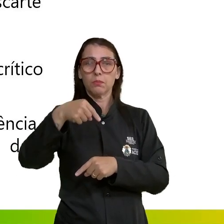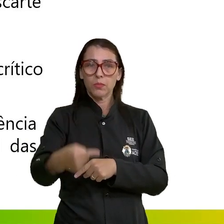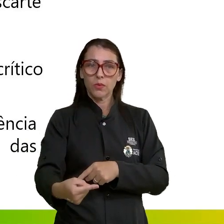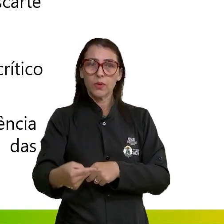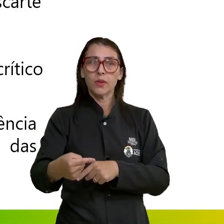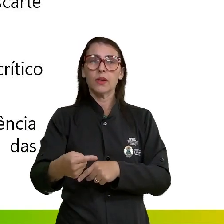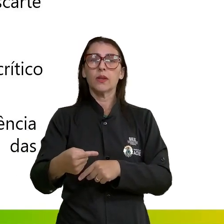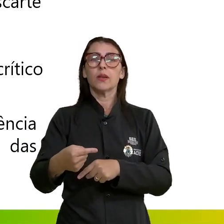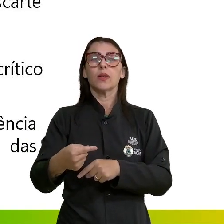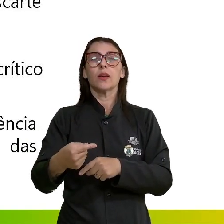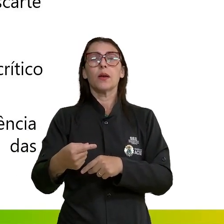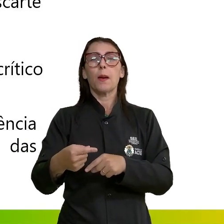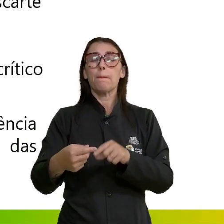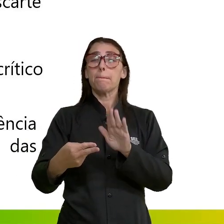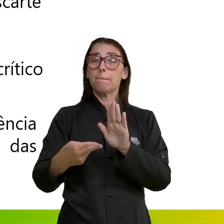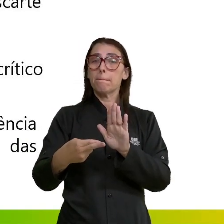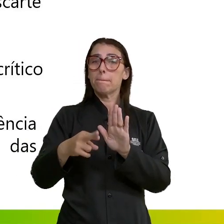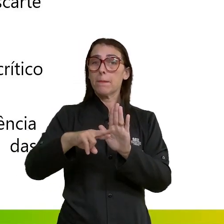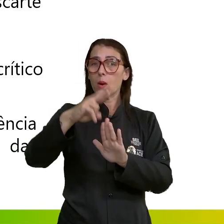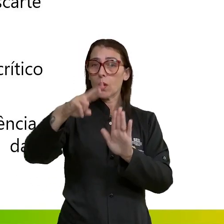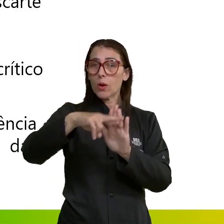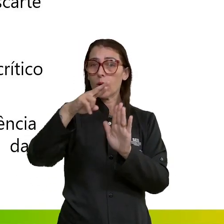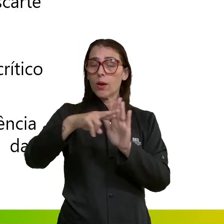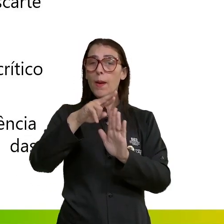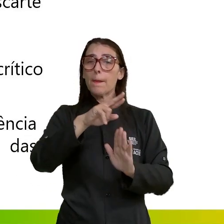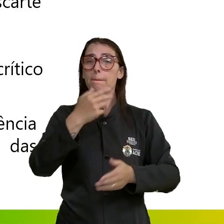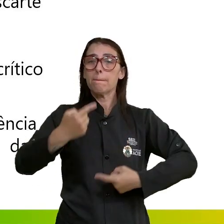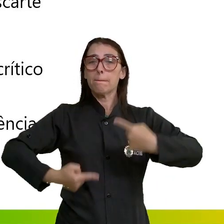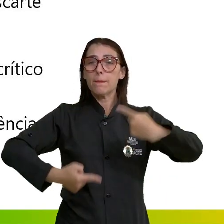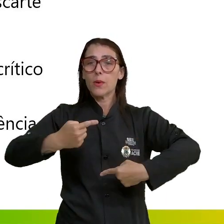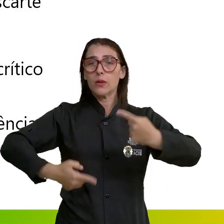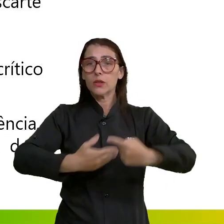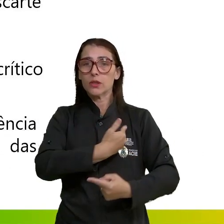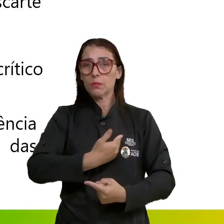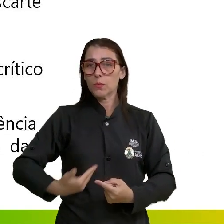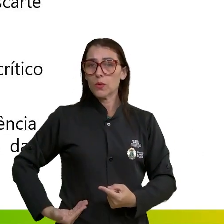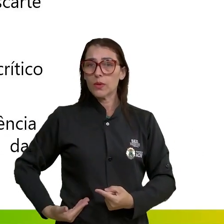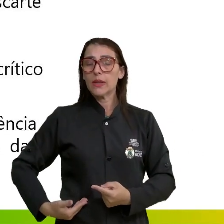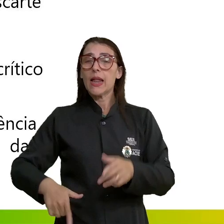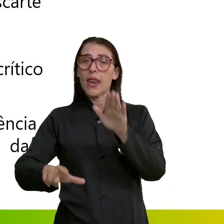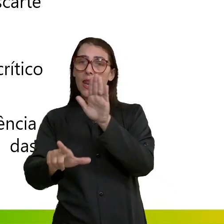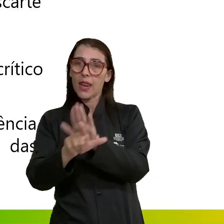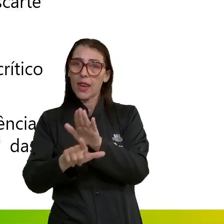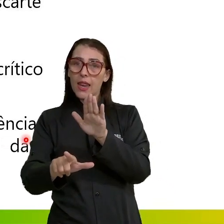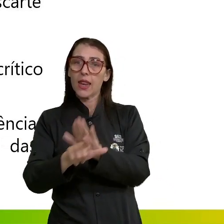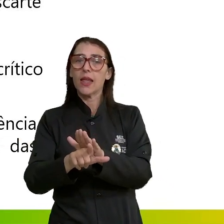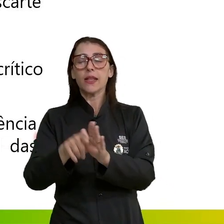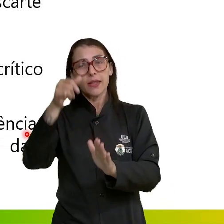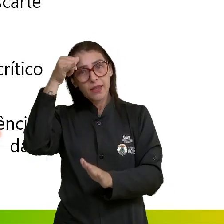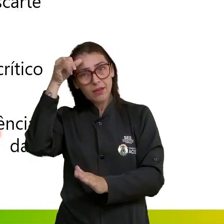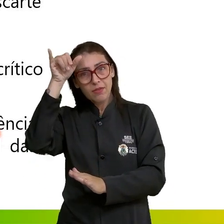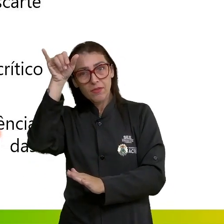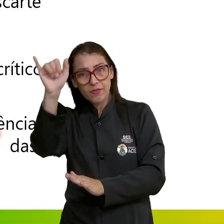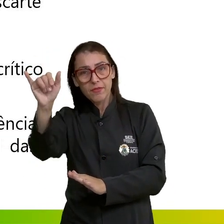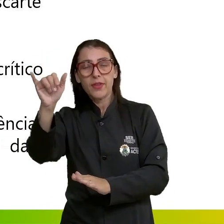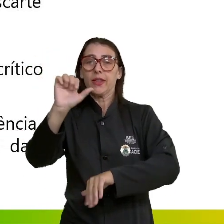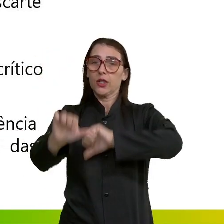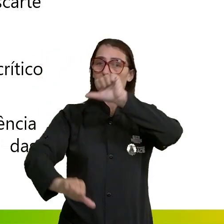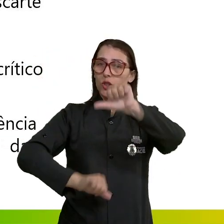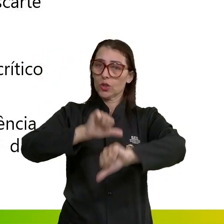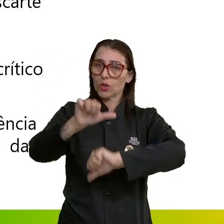a regulação e políticas públicas. O que isso quer dizer? Leis que combatam a